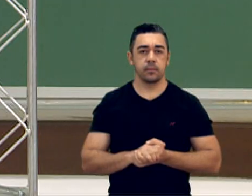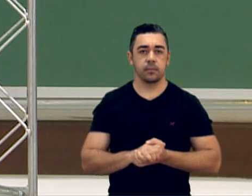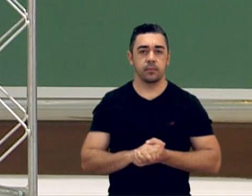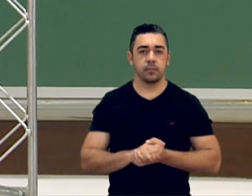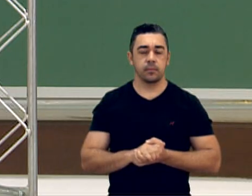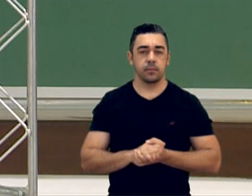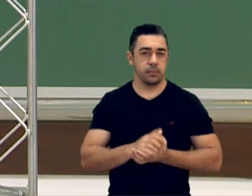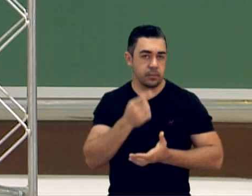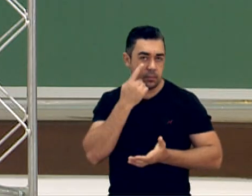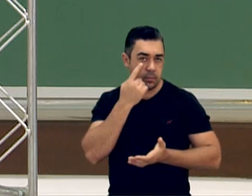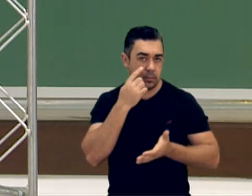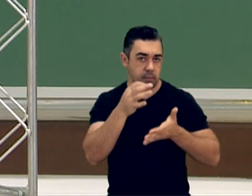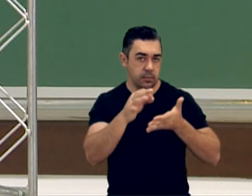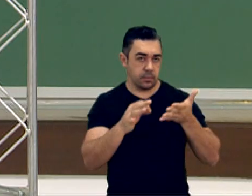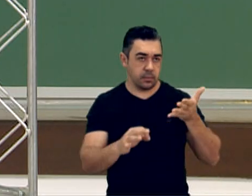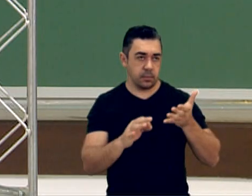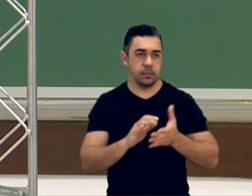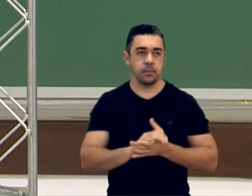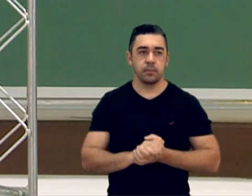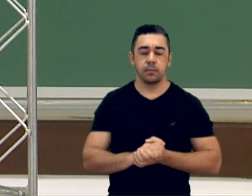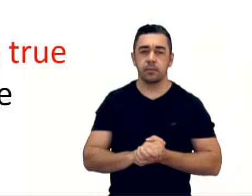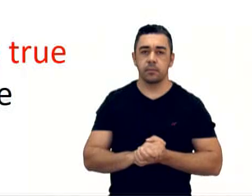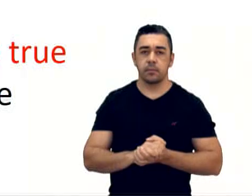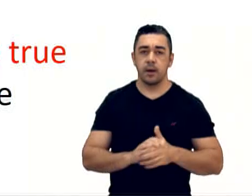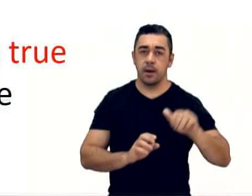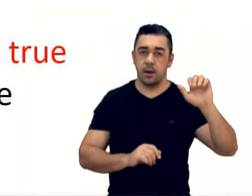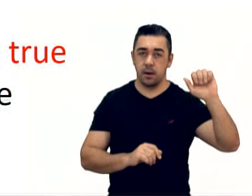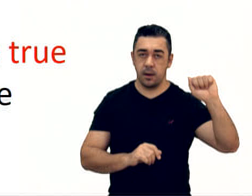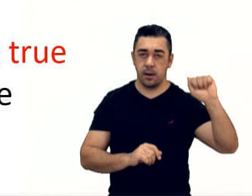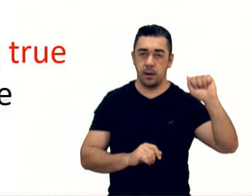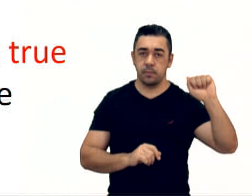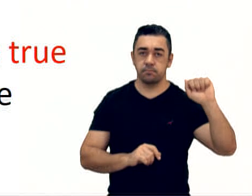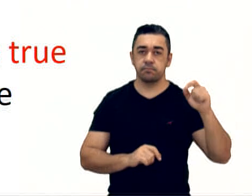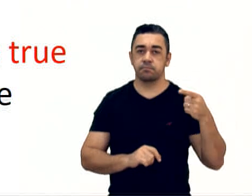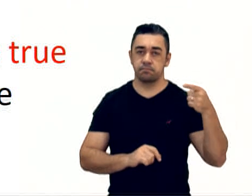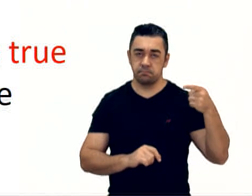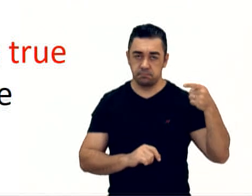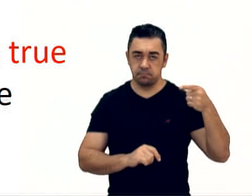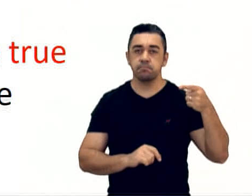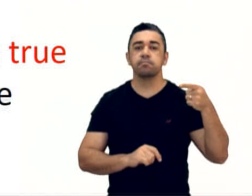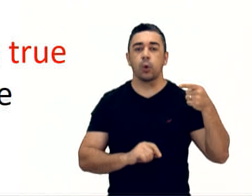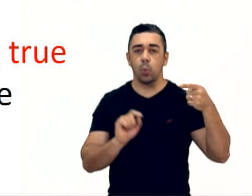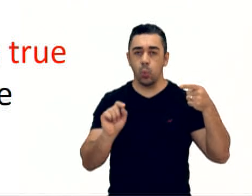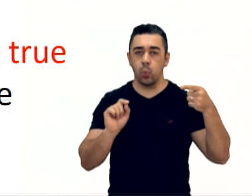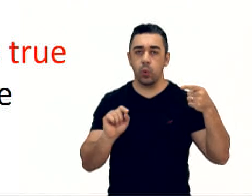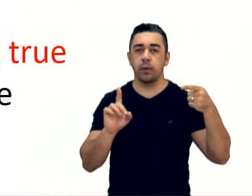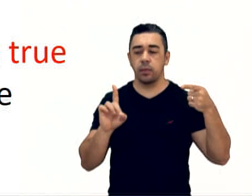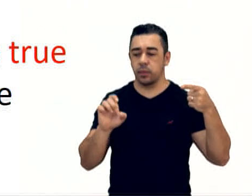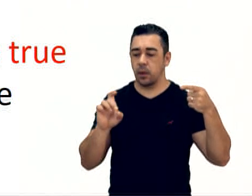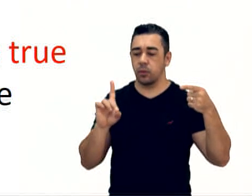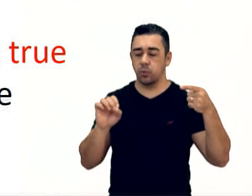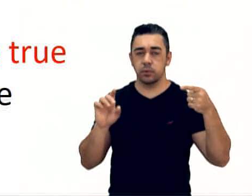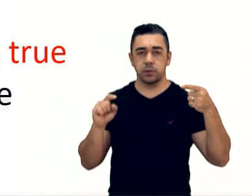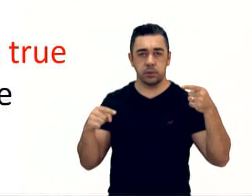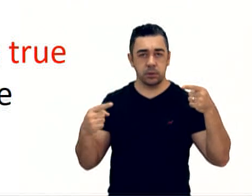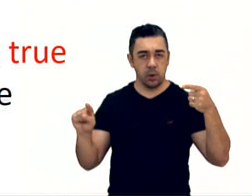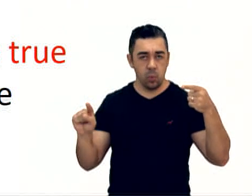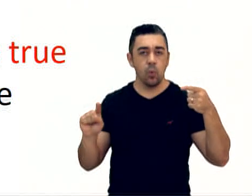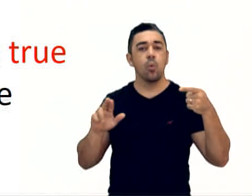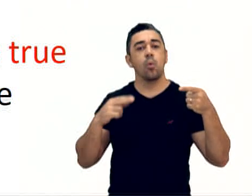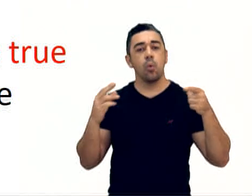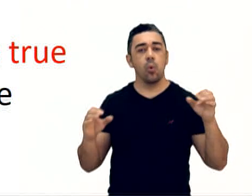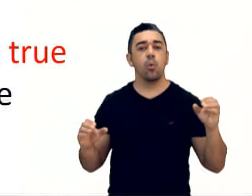So let's check. Letter A. Então, o must ali expressa dedução ou conclusão de que alguma